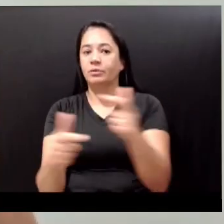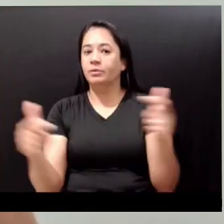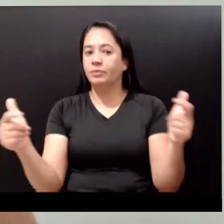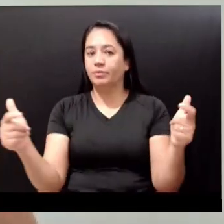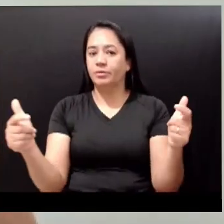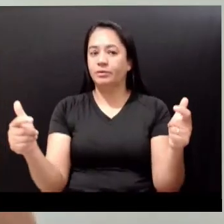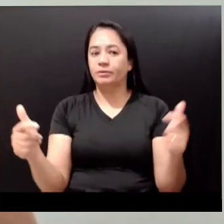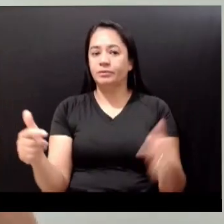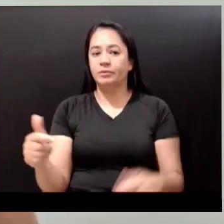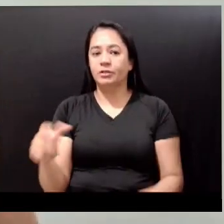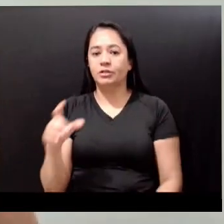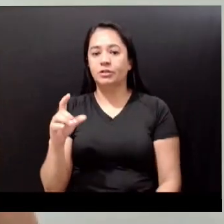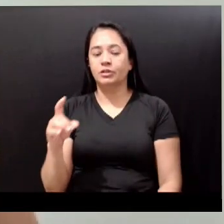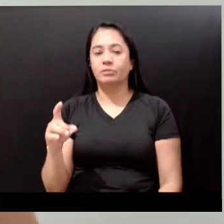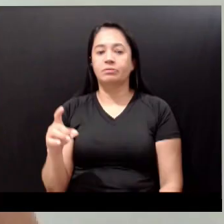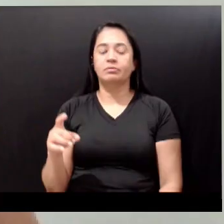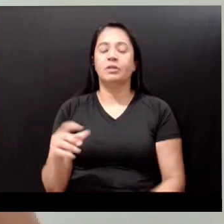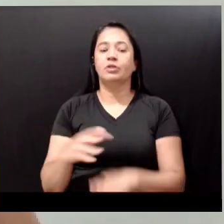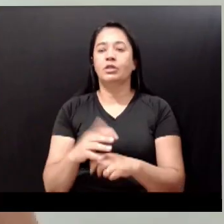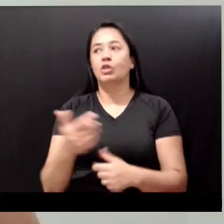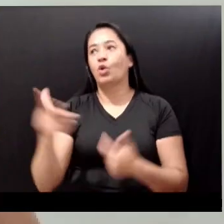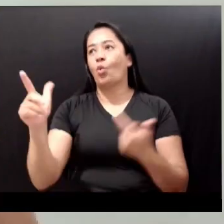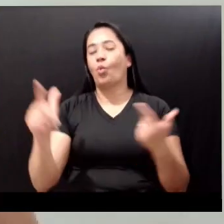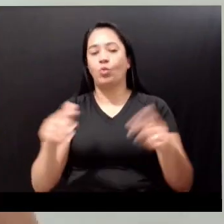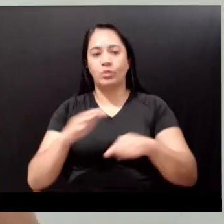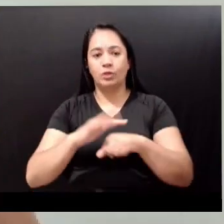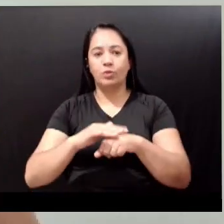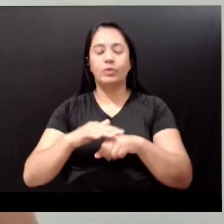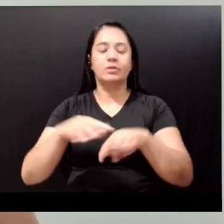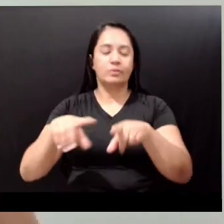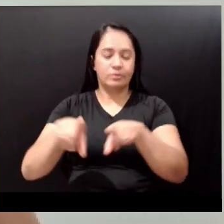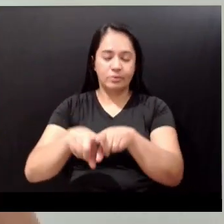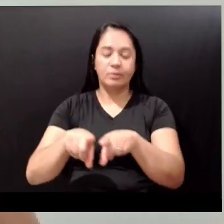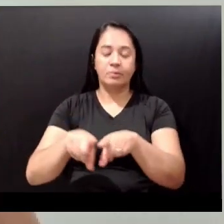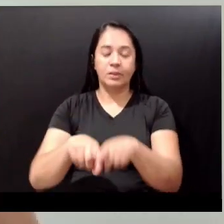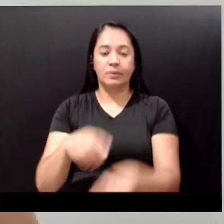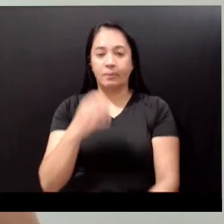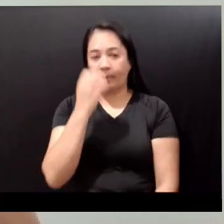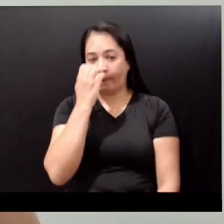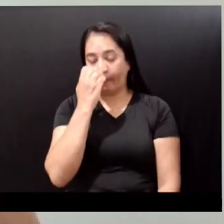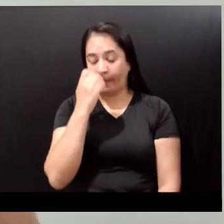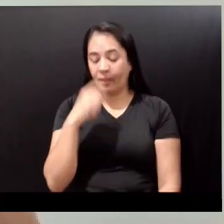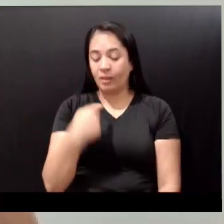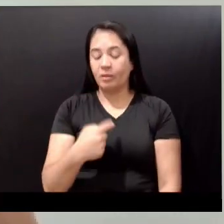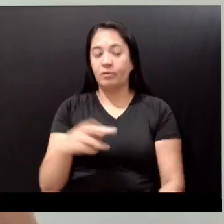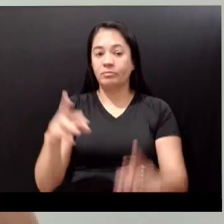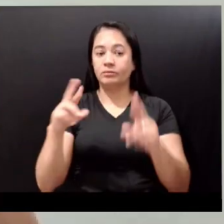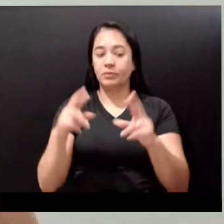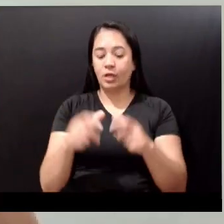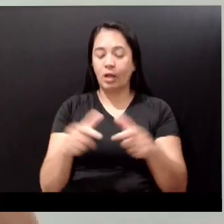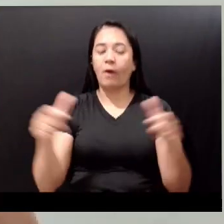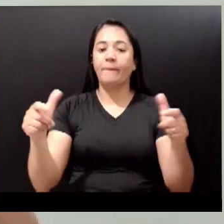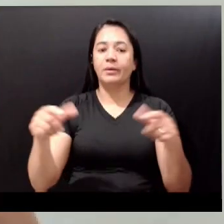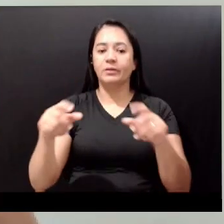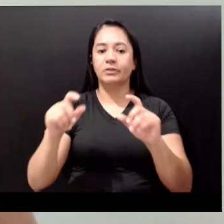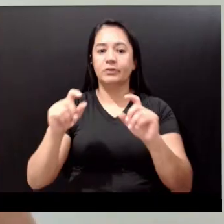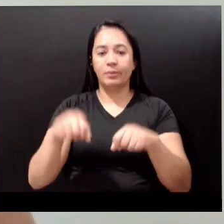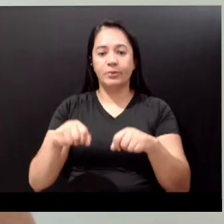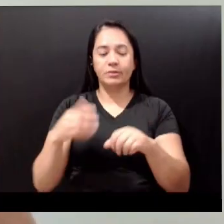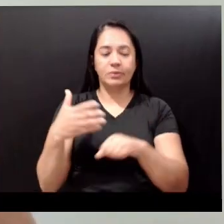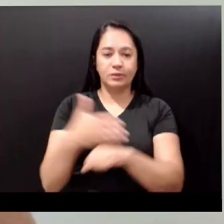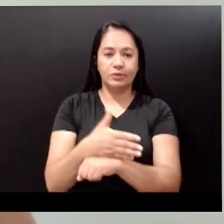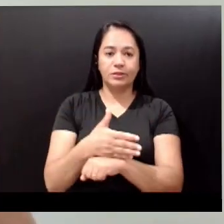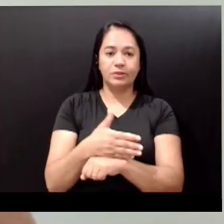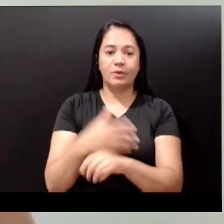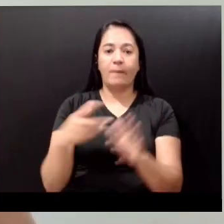muito grande, e aqui não só para fibromialgia, mas para outras doenças reumáticas. Então, nós esperamos que haja uma ampliação da